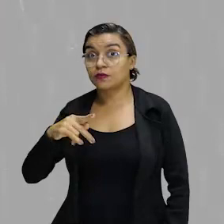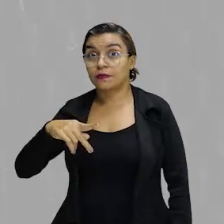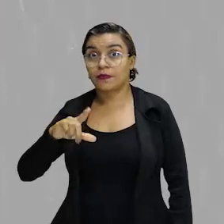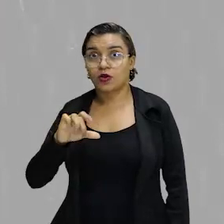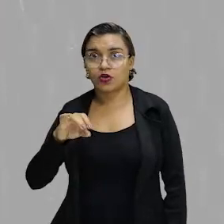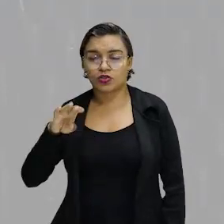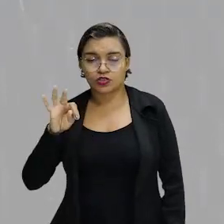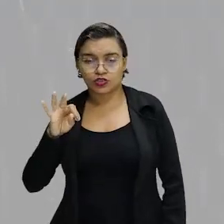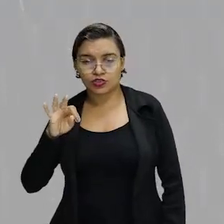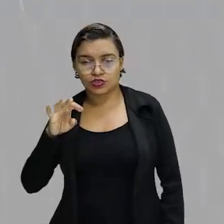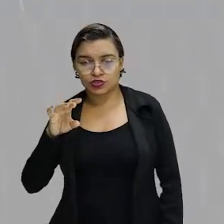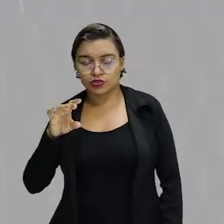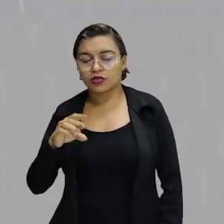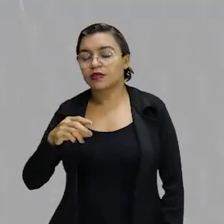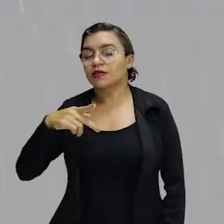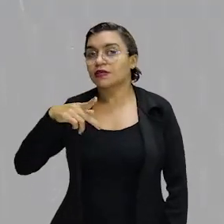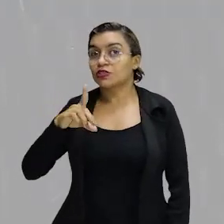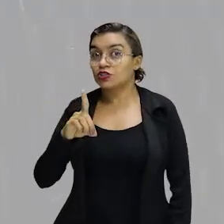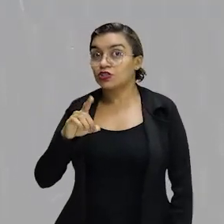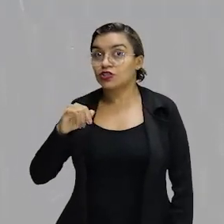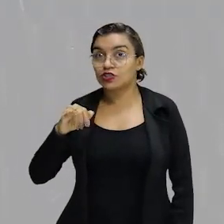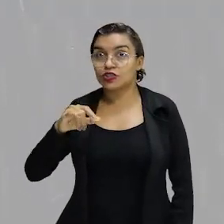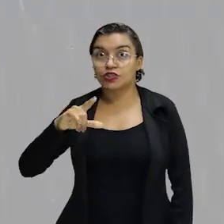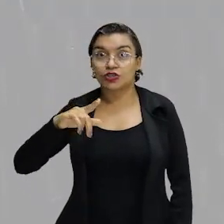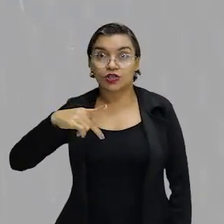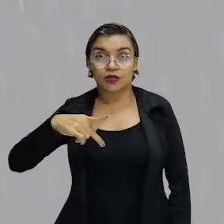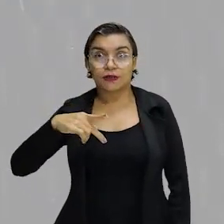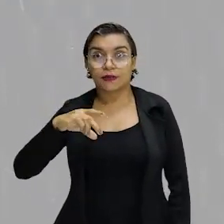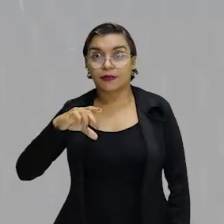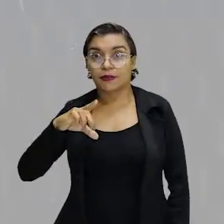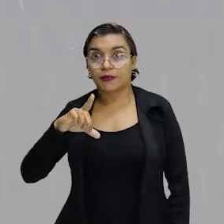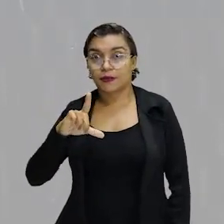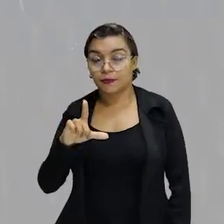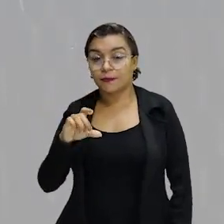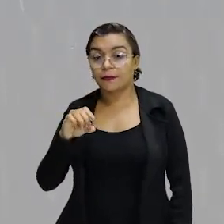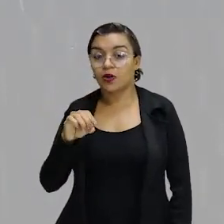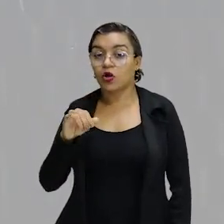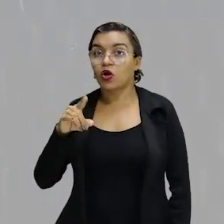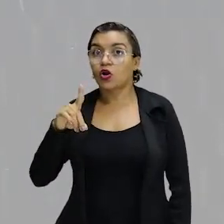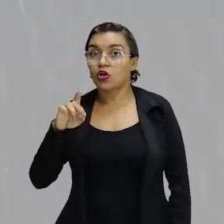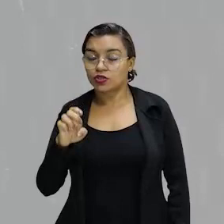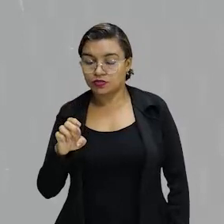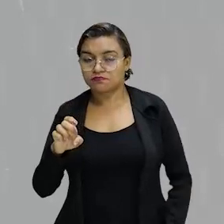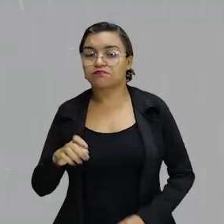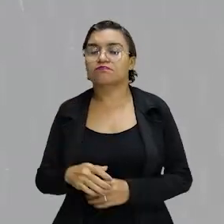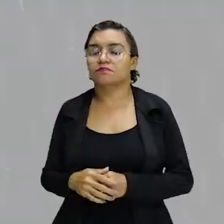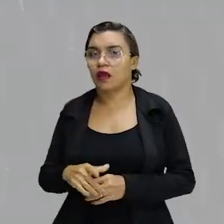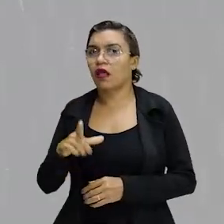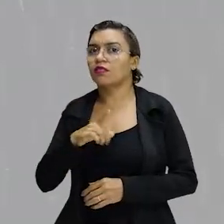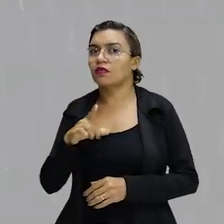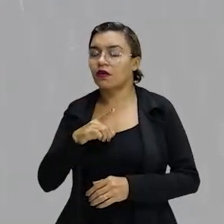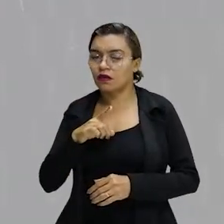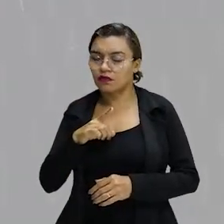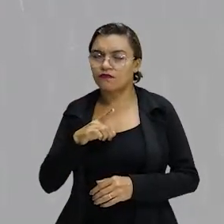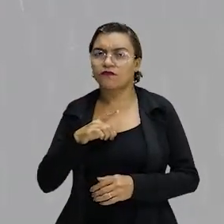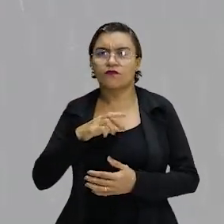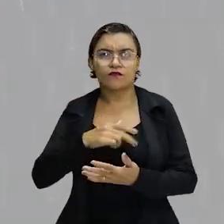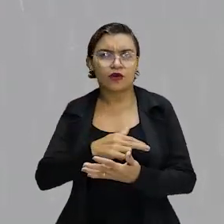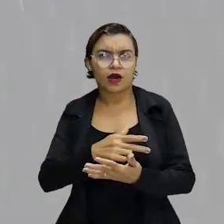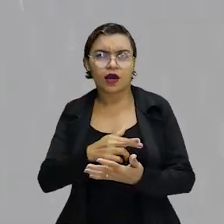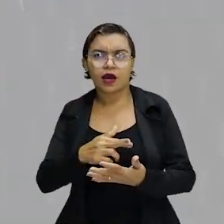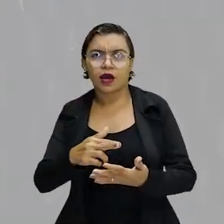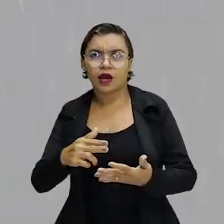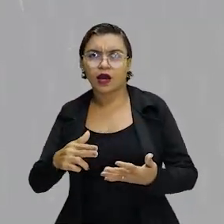Essa célula diploide aqui, pessoal, nesse caso, ela vai começar a sofrer muitas multiplicações, né? Ela